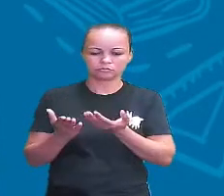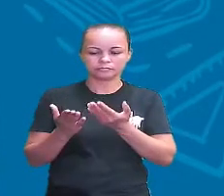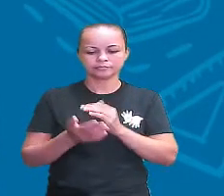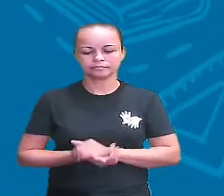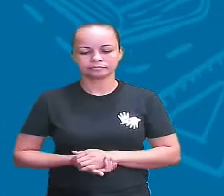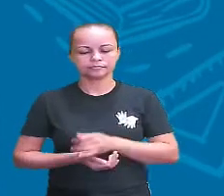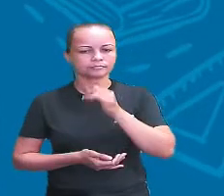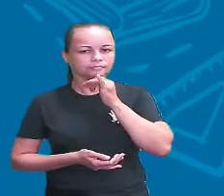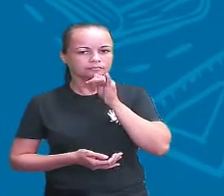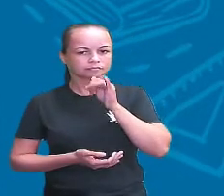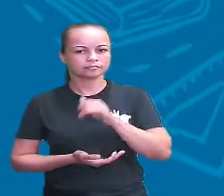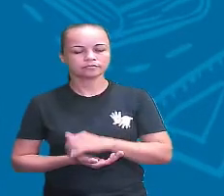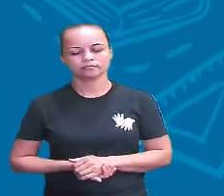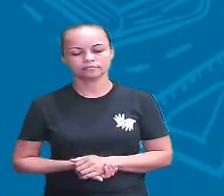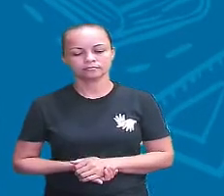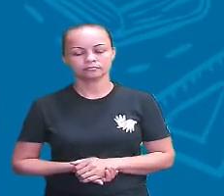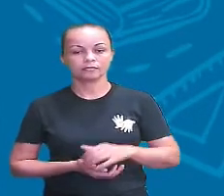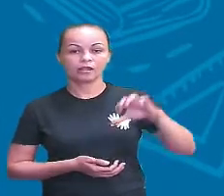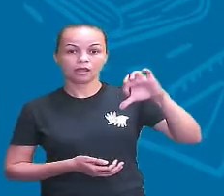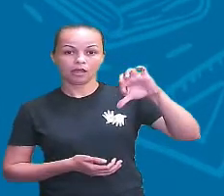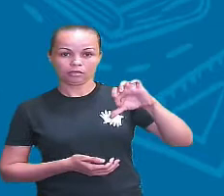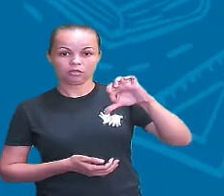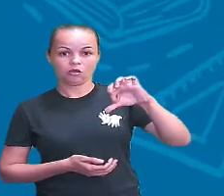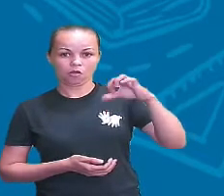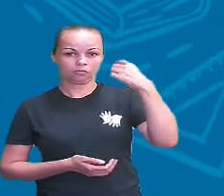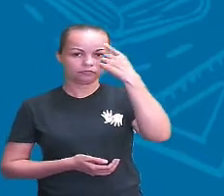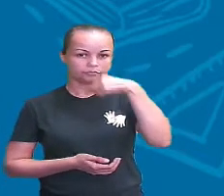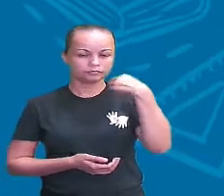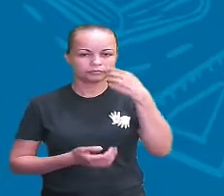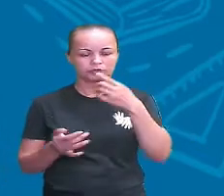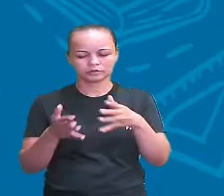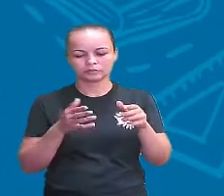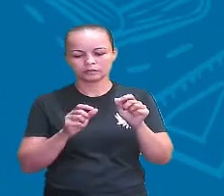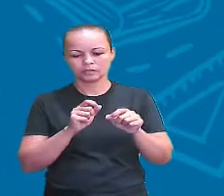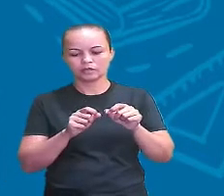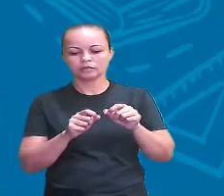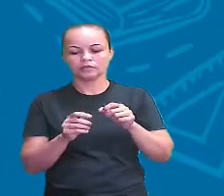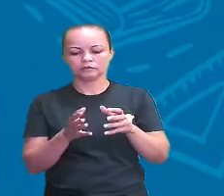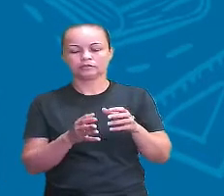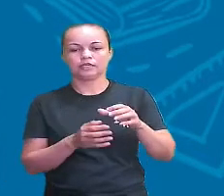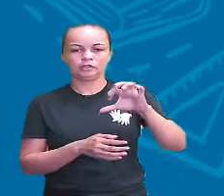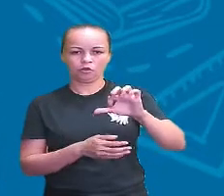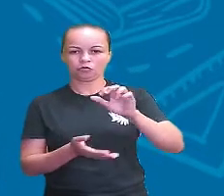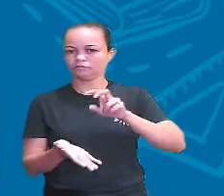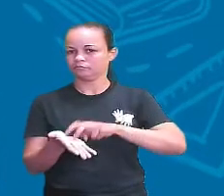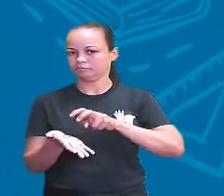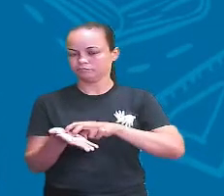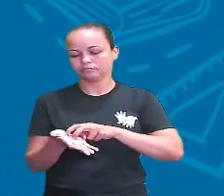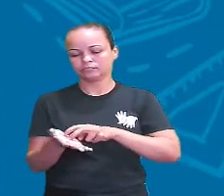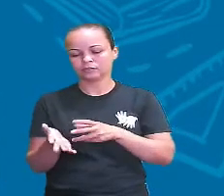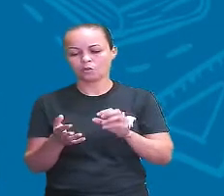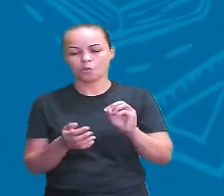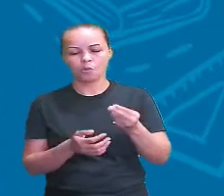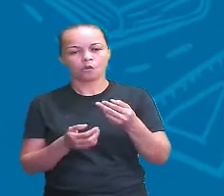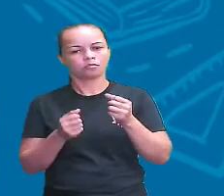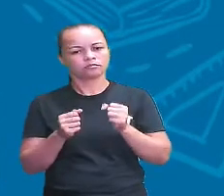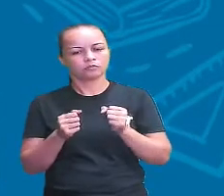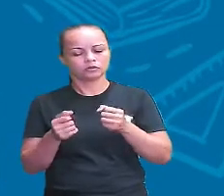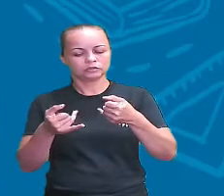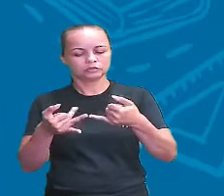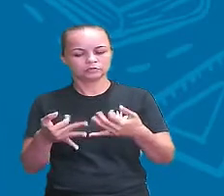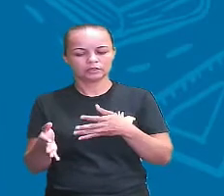o exemplo, 9 horas, it's 9 a.m., para dizer que é 9 da manhã. Ou eu posso falar, it's